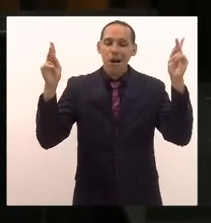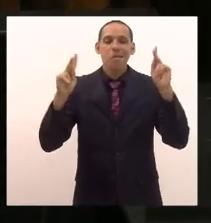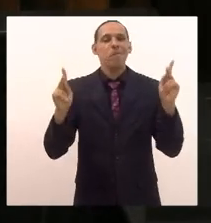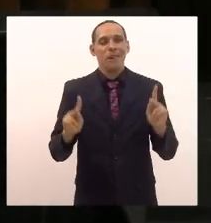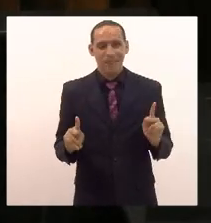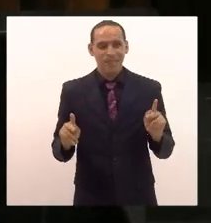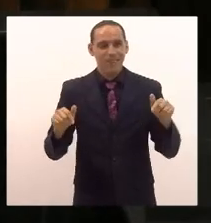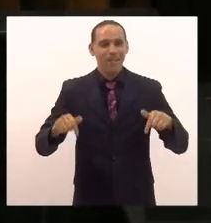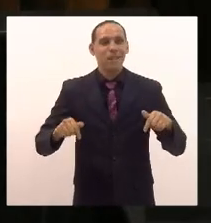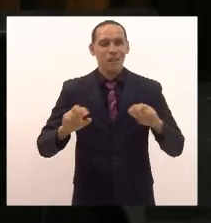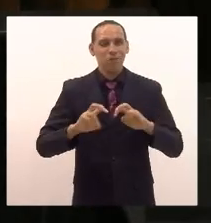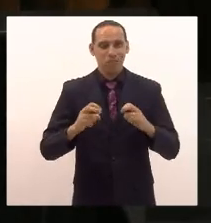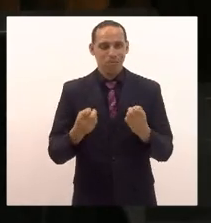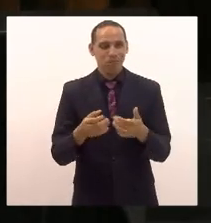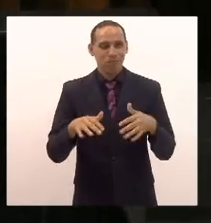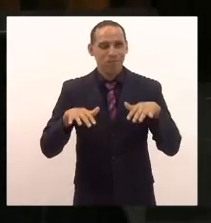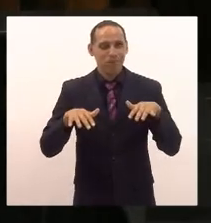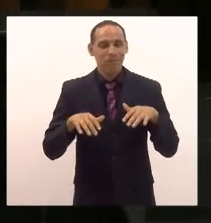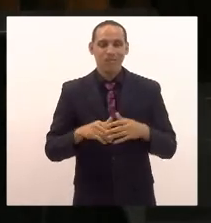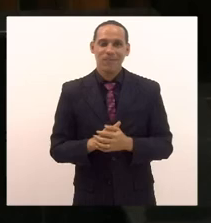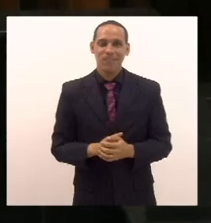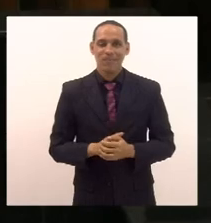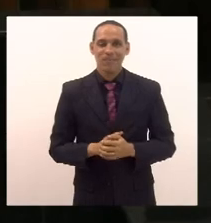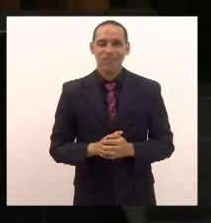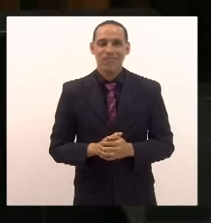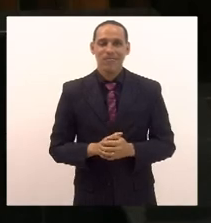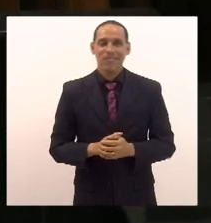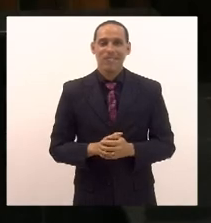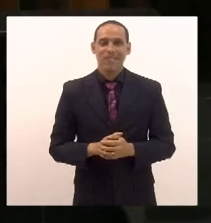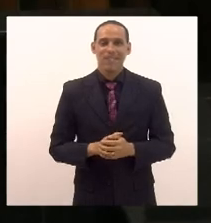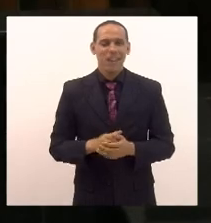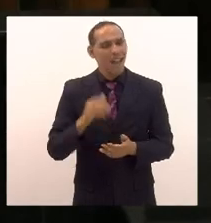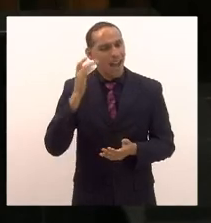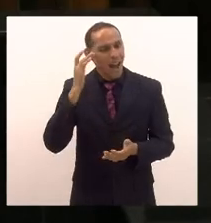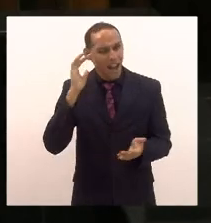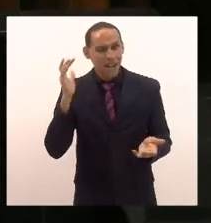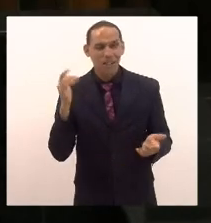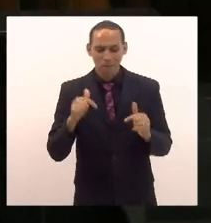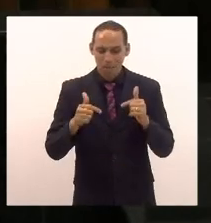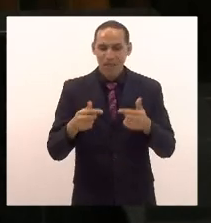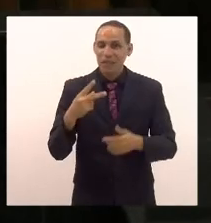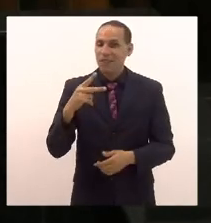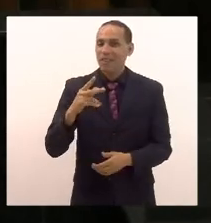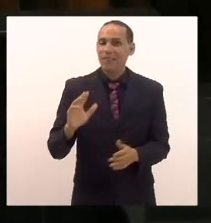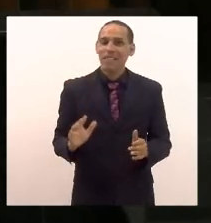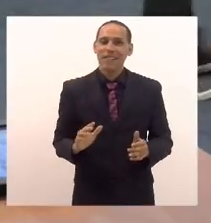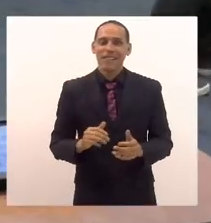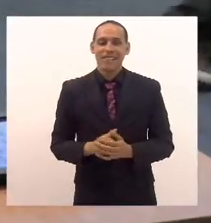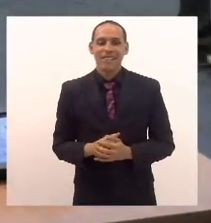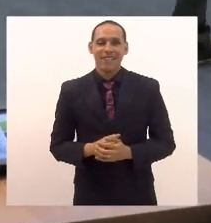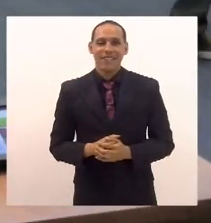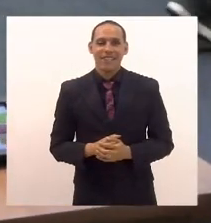plenário e eu acho que a sua iniciativa foi